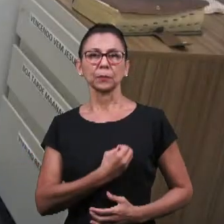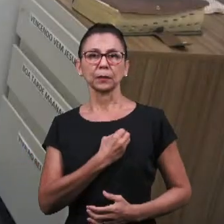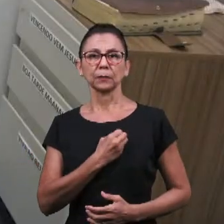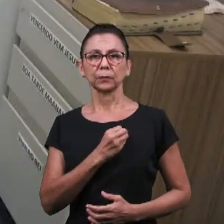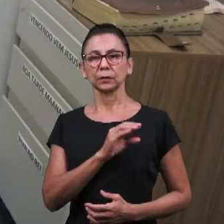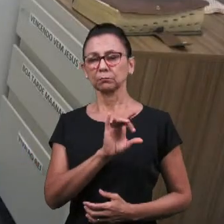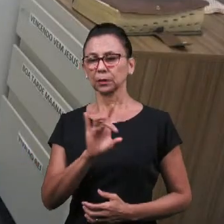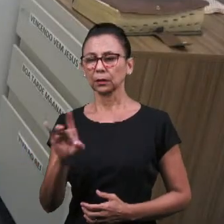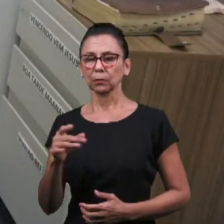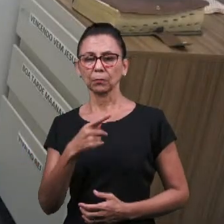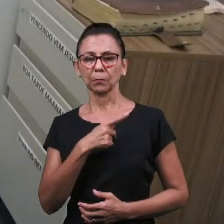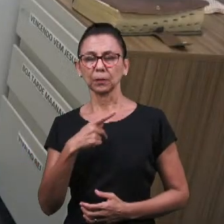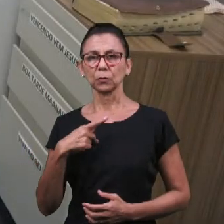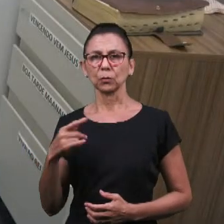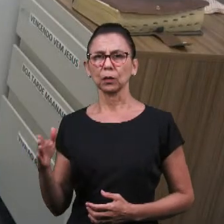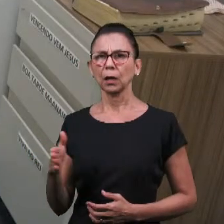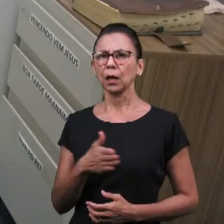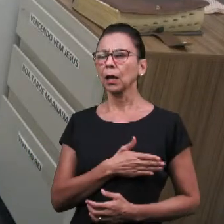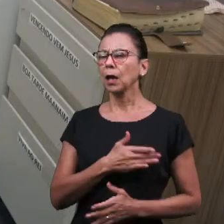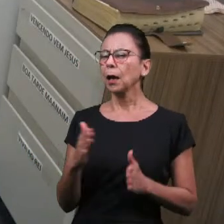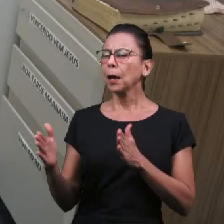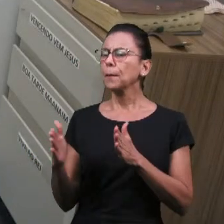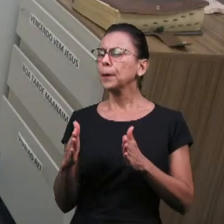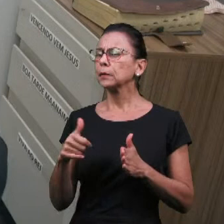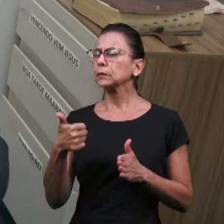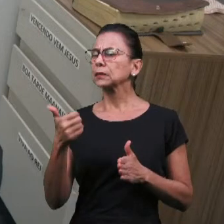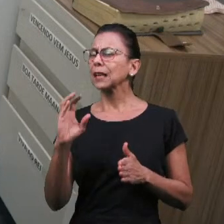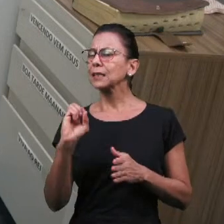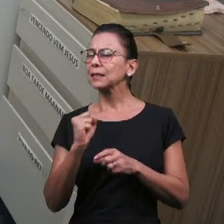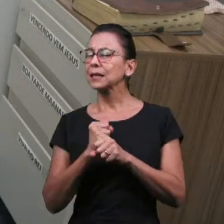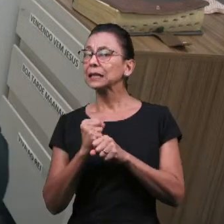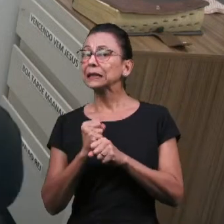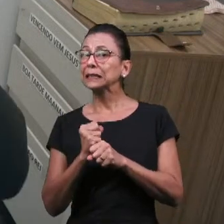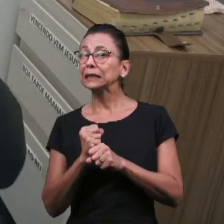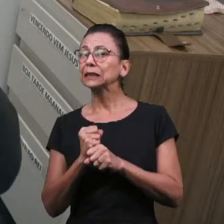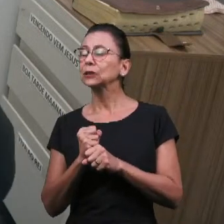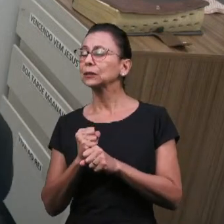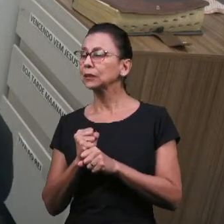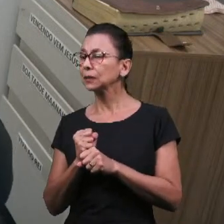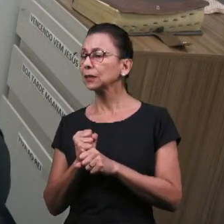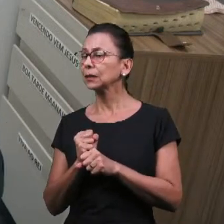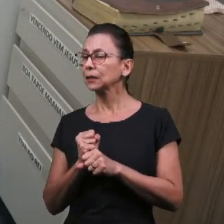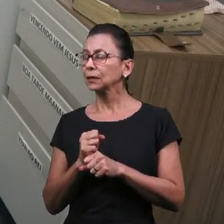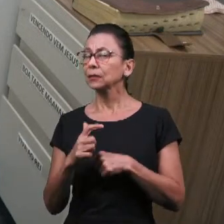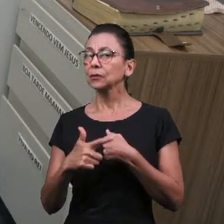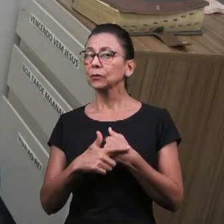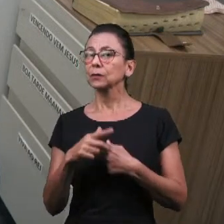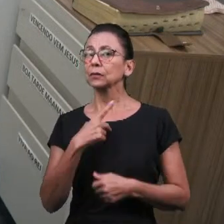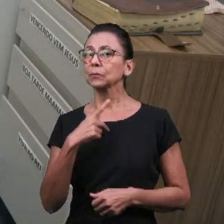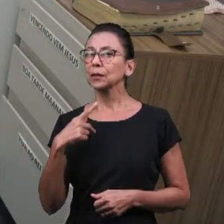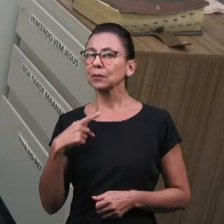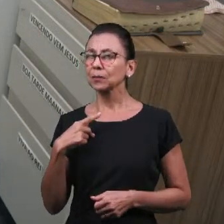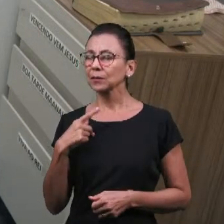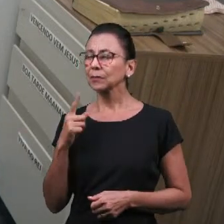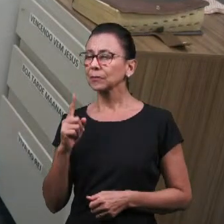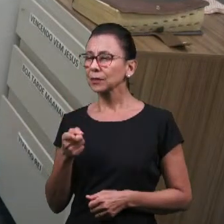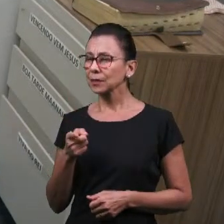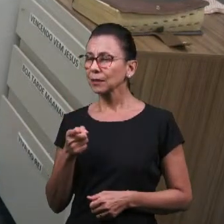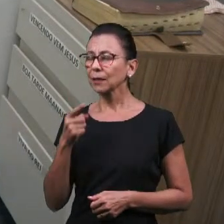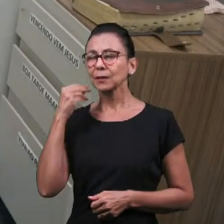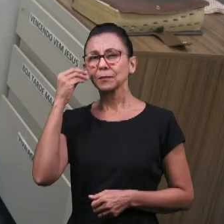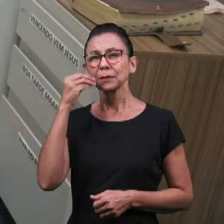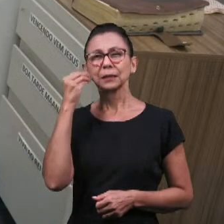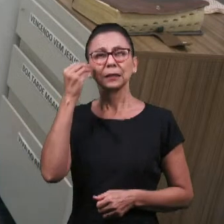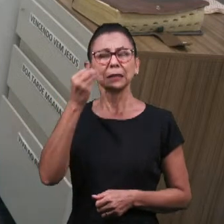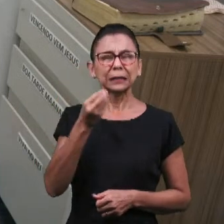trajetória, nesses 10 anos de ministério, tem alguma experiência notável que o pastor sempre lembra e quebranta, e uma experiência